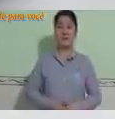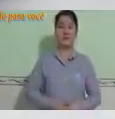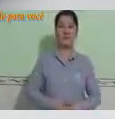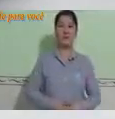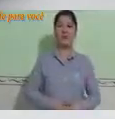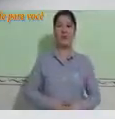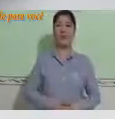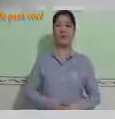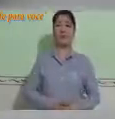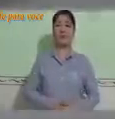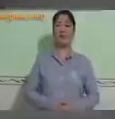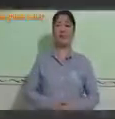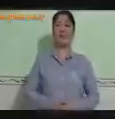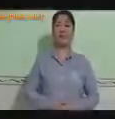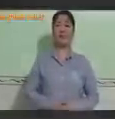TROCARDEPERNAERPETIRESSSMOVIMNTOS 10 vezes.